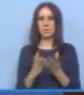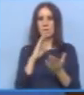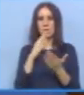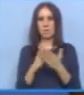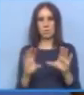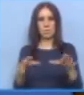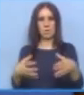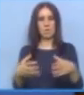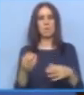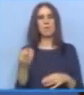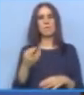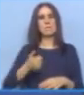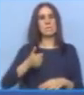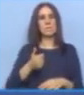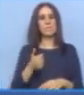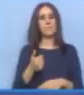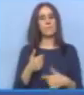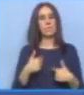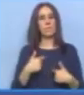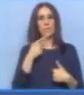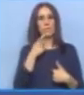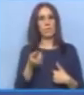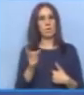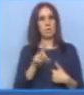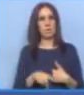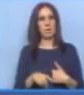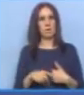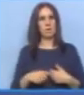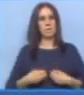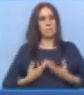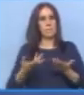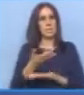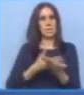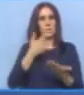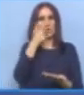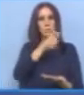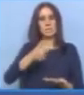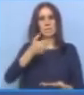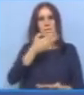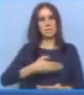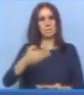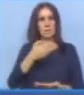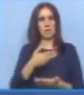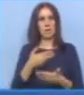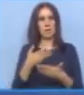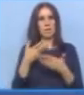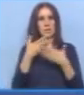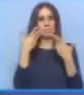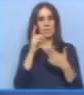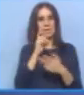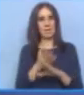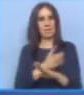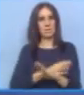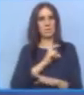comunidade. Foi também, sobretudo, um voltar, um partilhar com as pessoas, sobretudo na semana de animação que precedeu o dia da